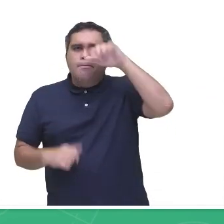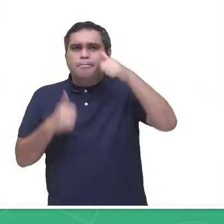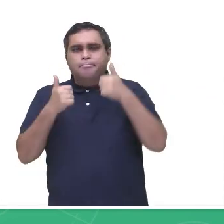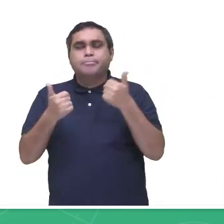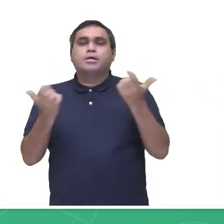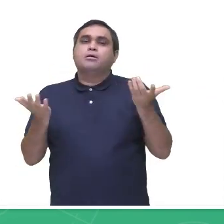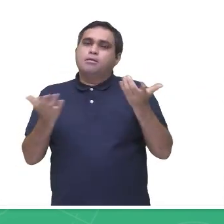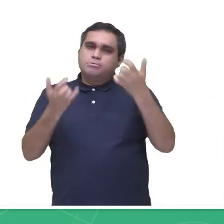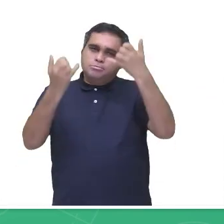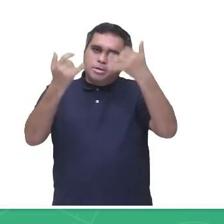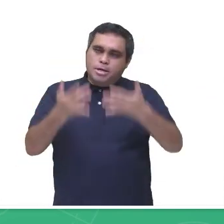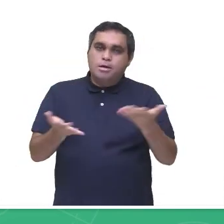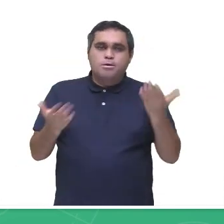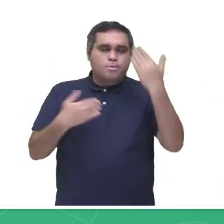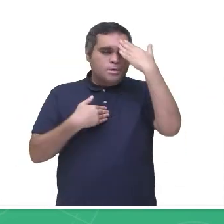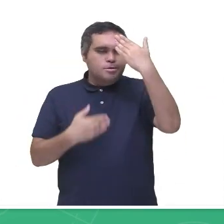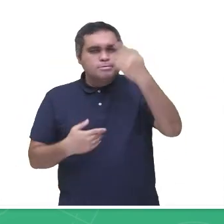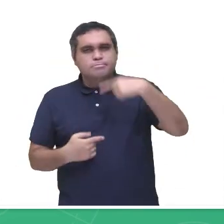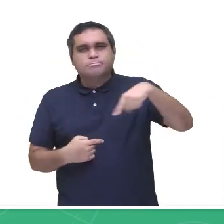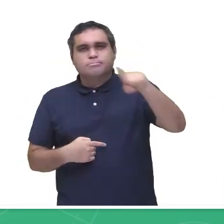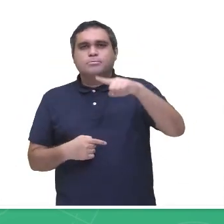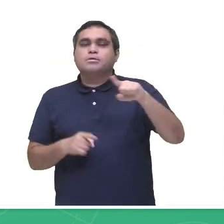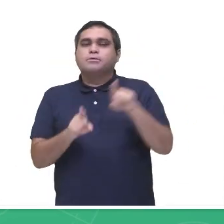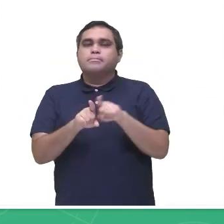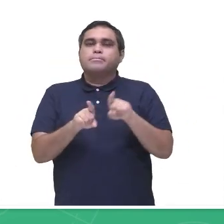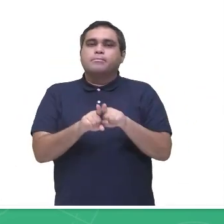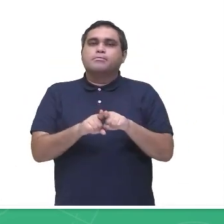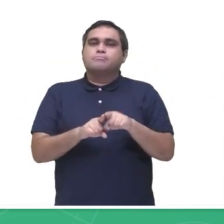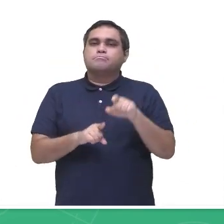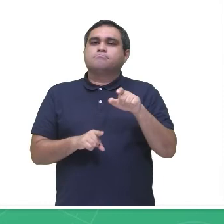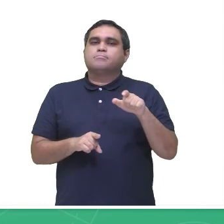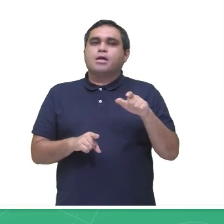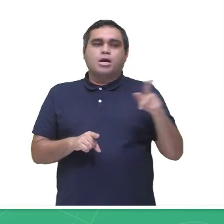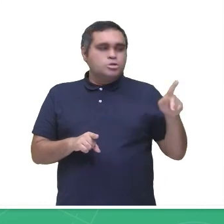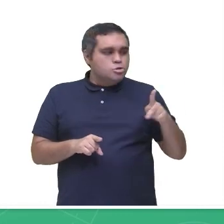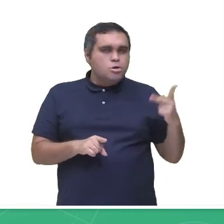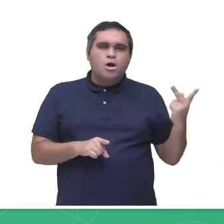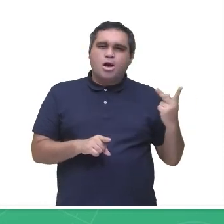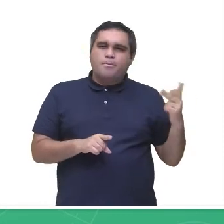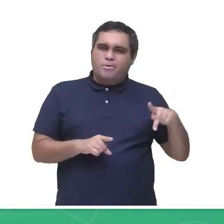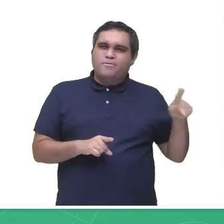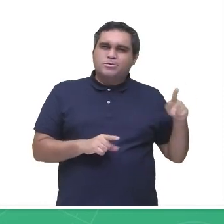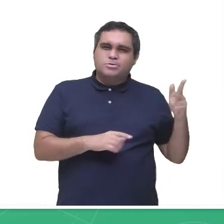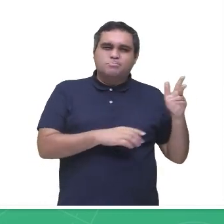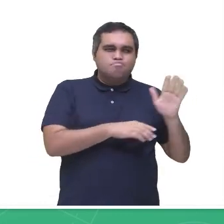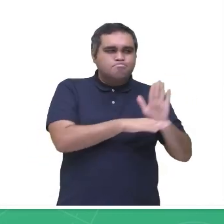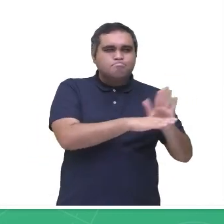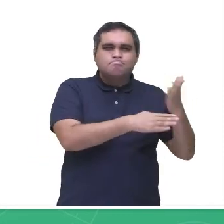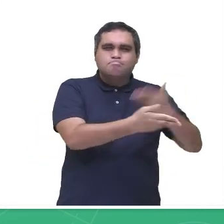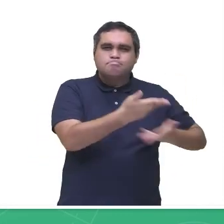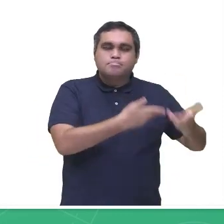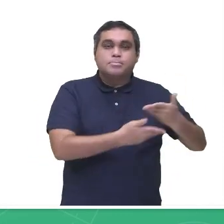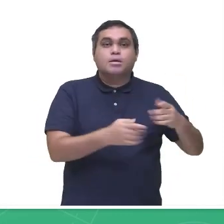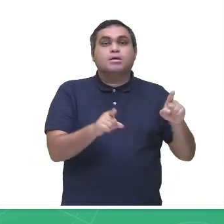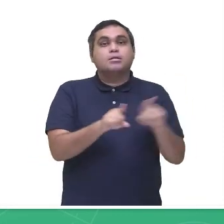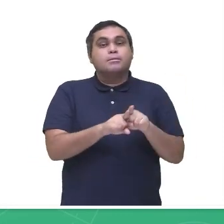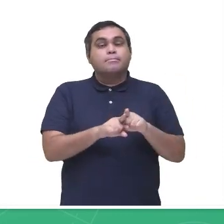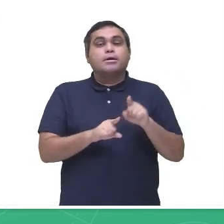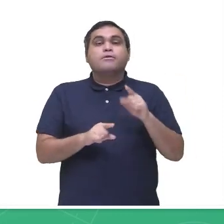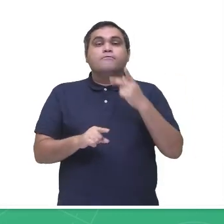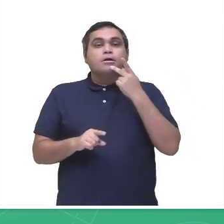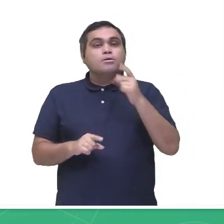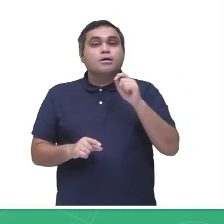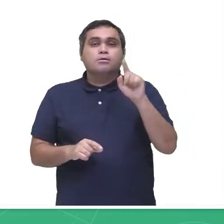a participação de vocês, né, o acompanhamento da professora Gabriela e da professora Arlene, e sempre ressaltando: